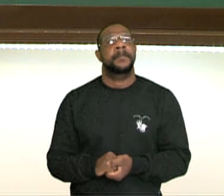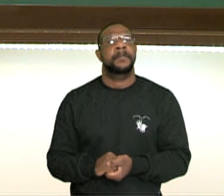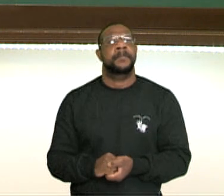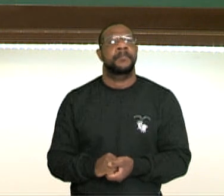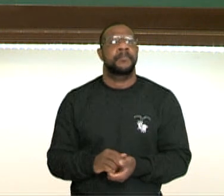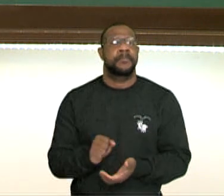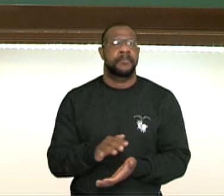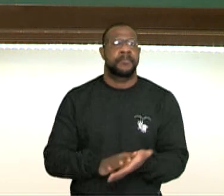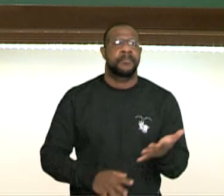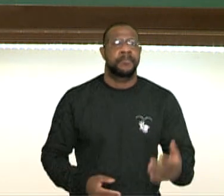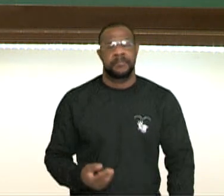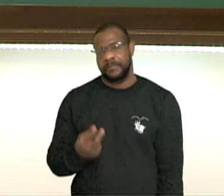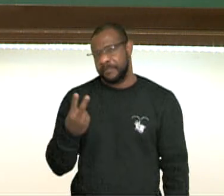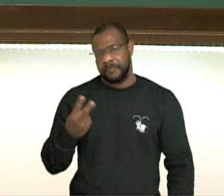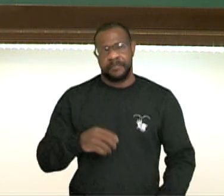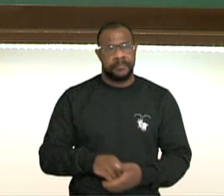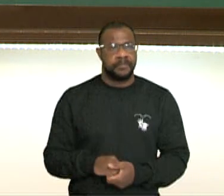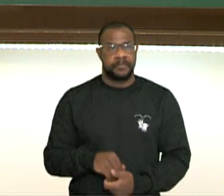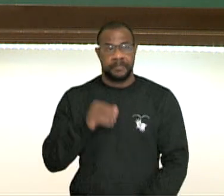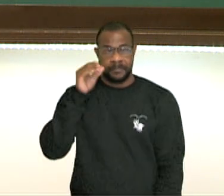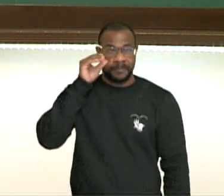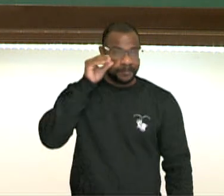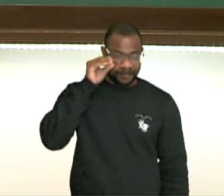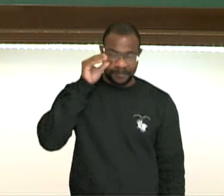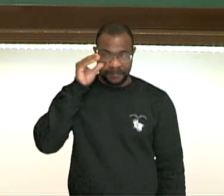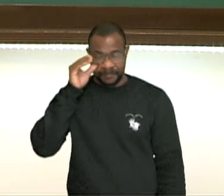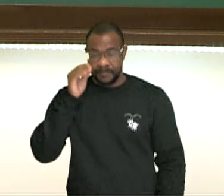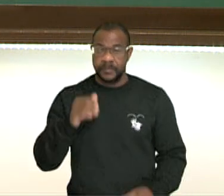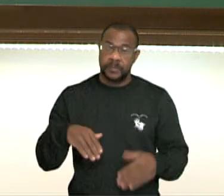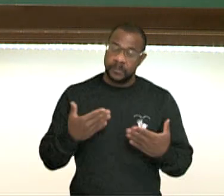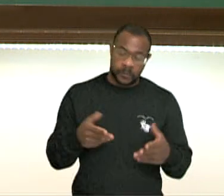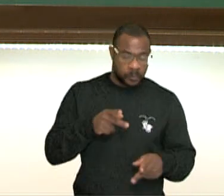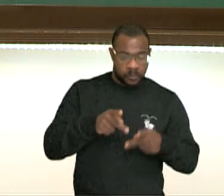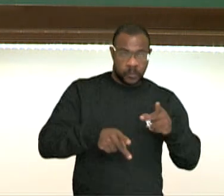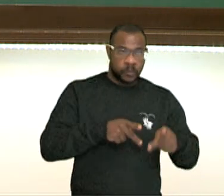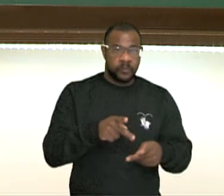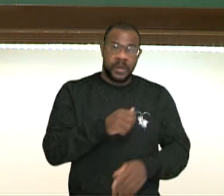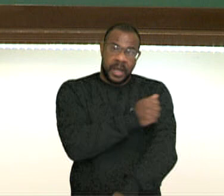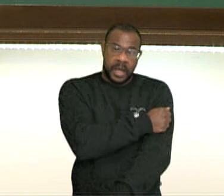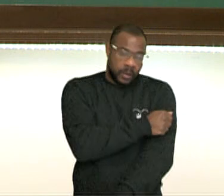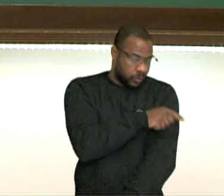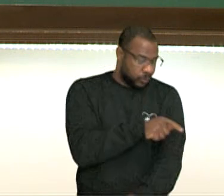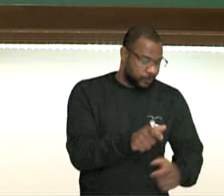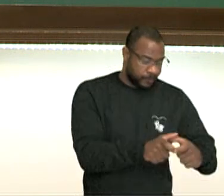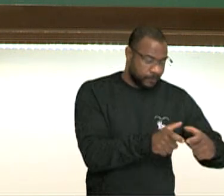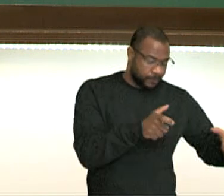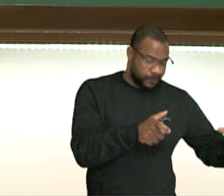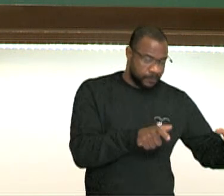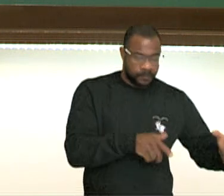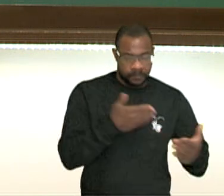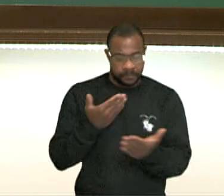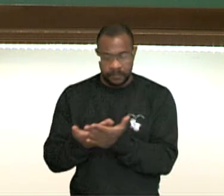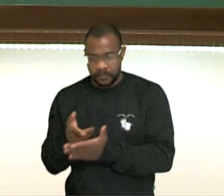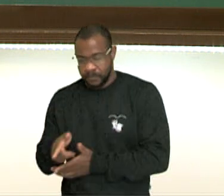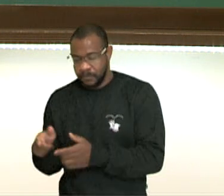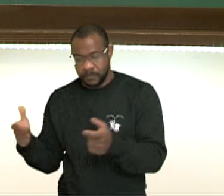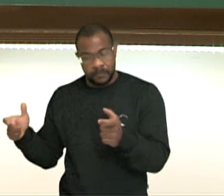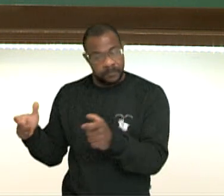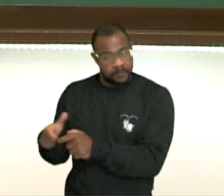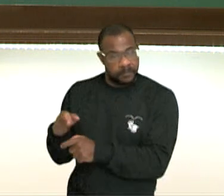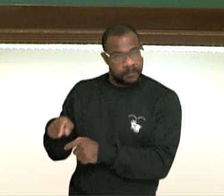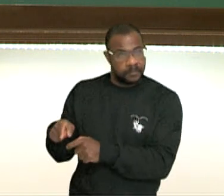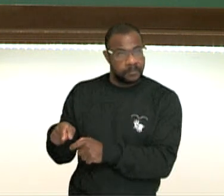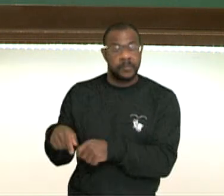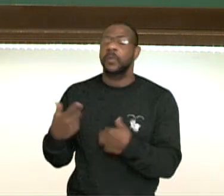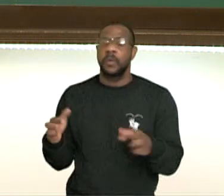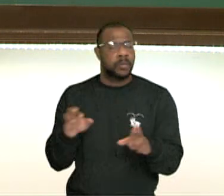Atividade de número 2. Curiosamente, enquanto a população de alunos aumenta, a de estudantes parece diminuir.